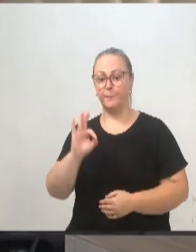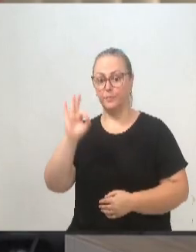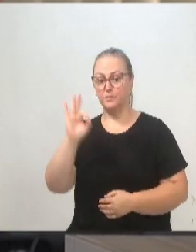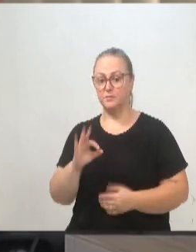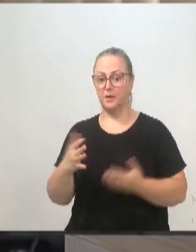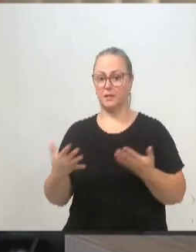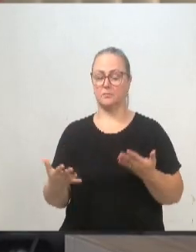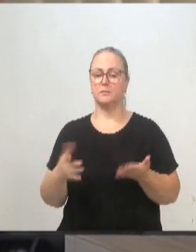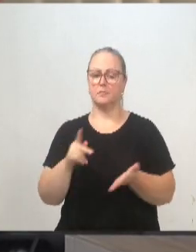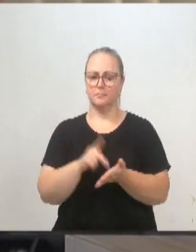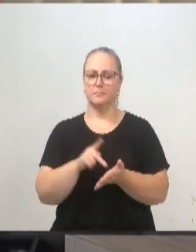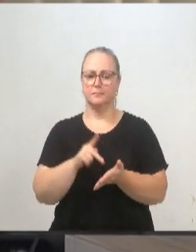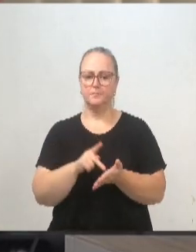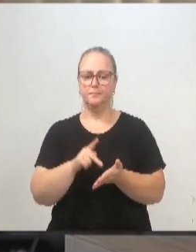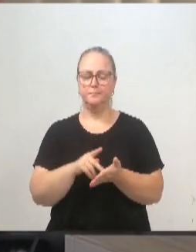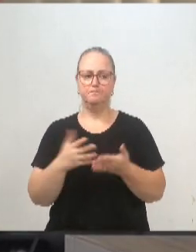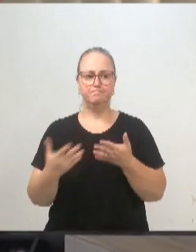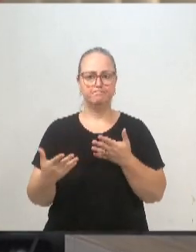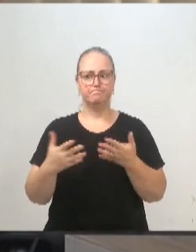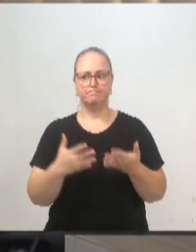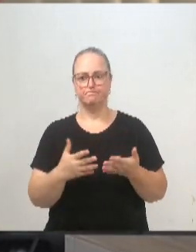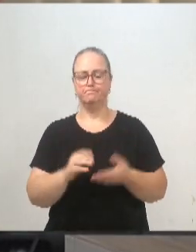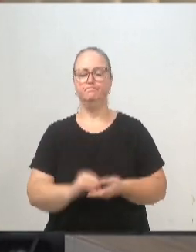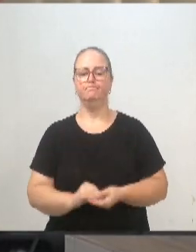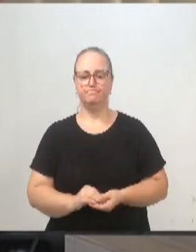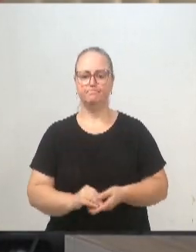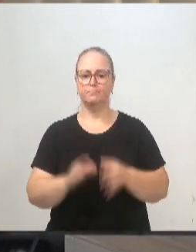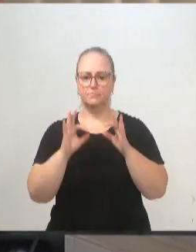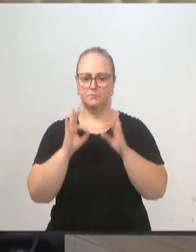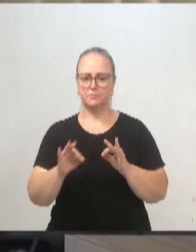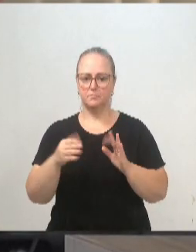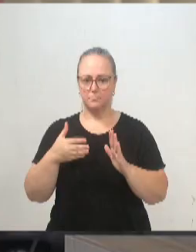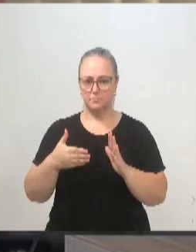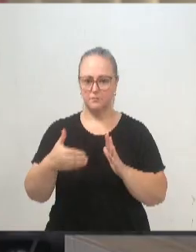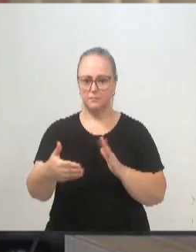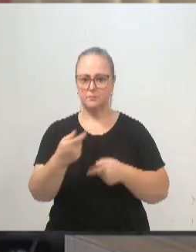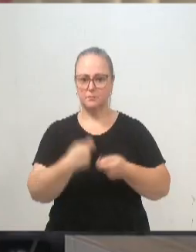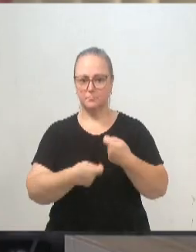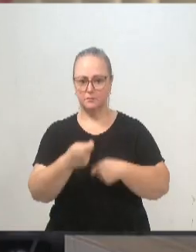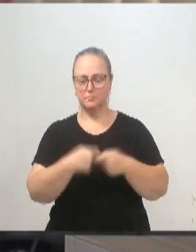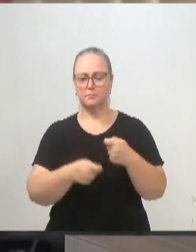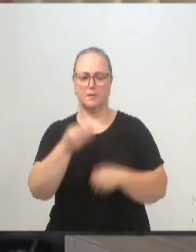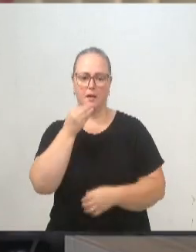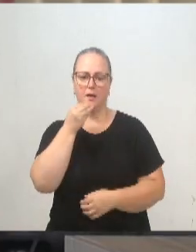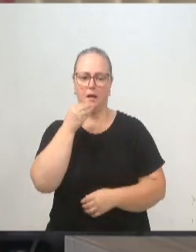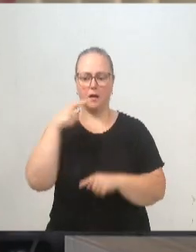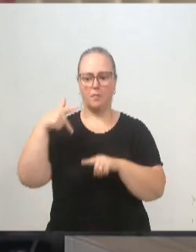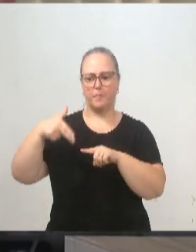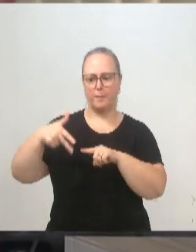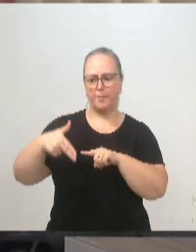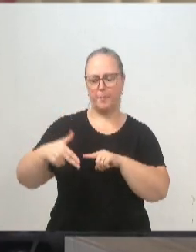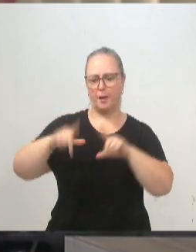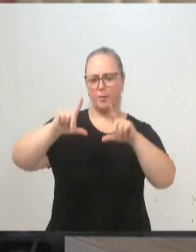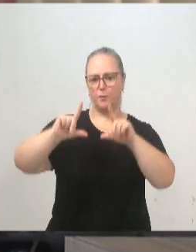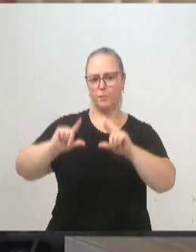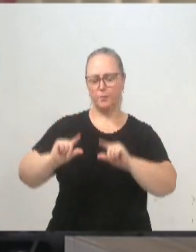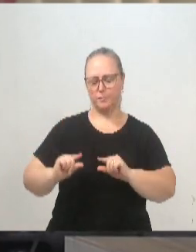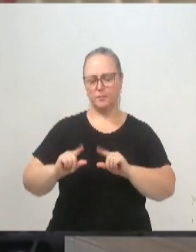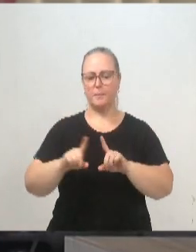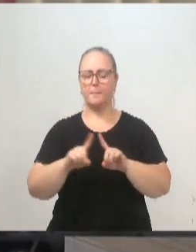temerário a gente ter esse tipo de ação e, com certeza, a administração está pensando em fazer grandes cortes e atenuar esse déficit. A minha pergunta